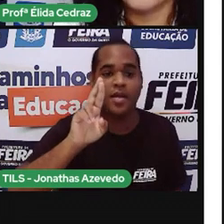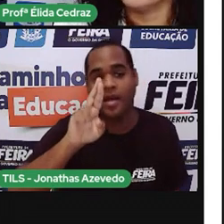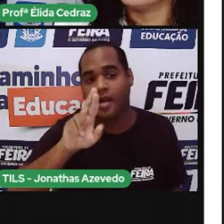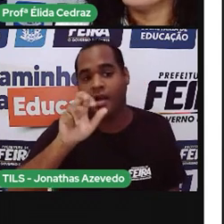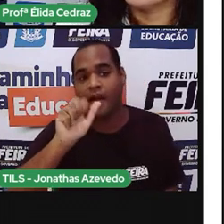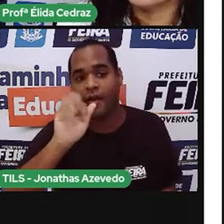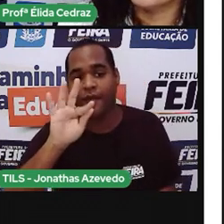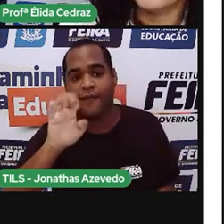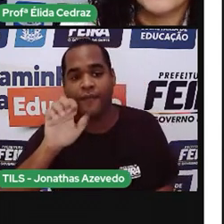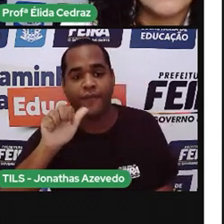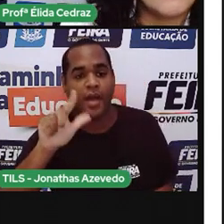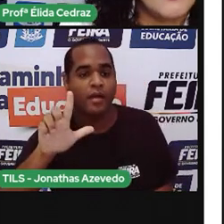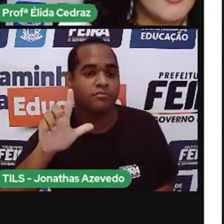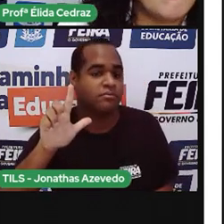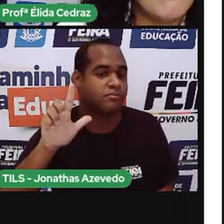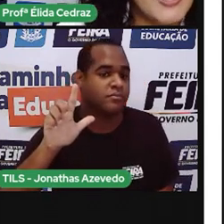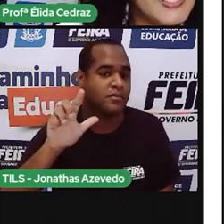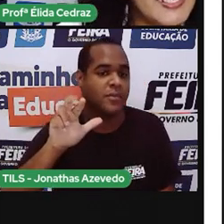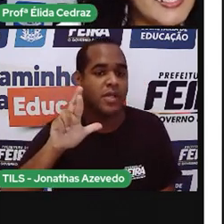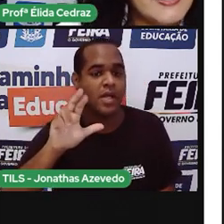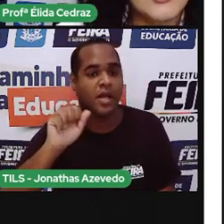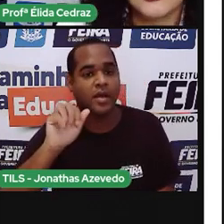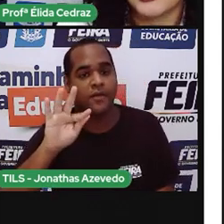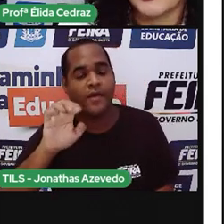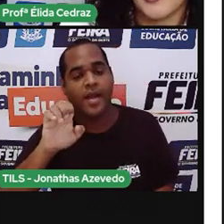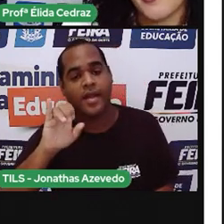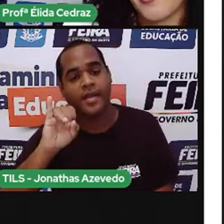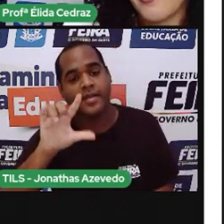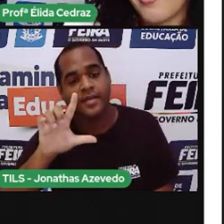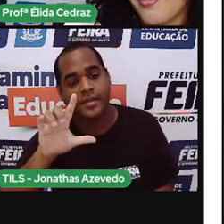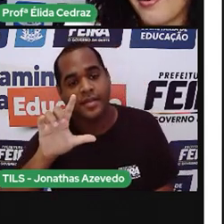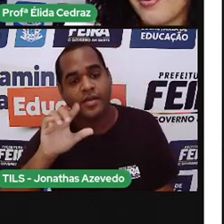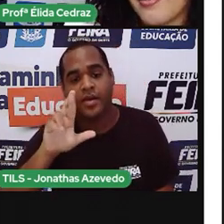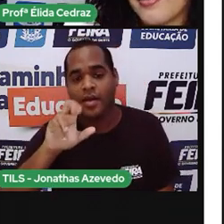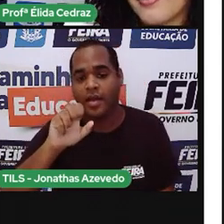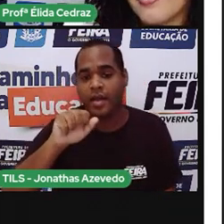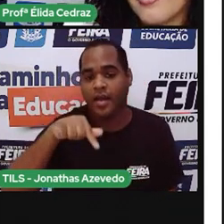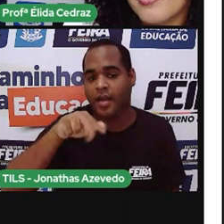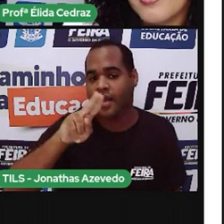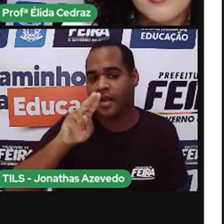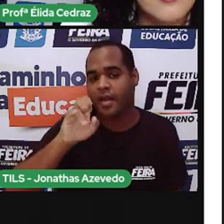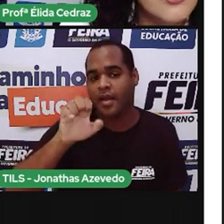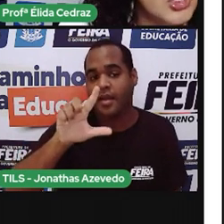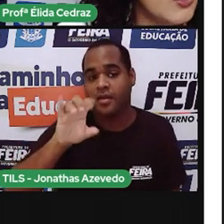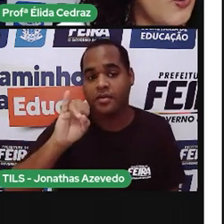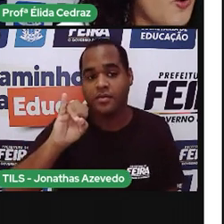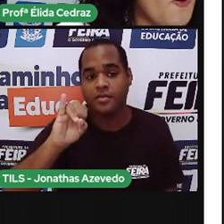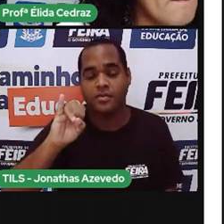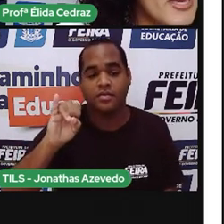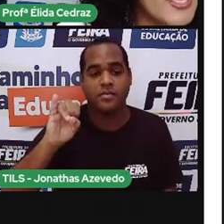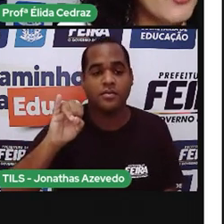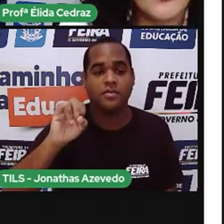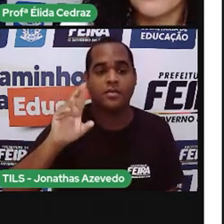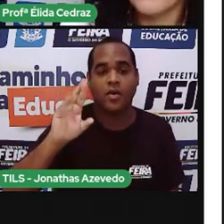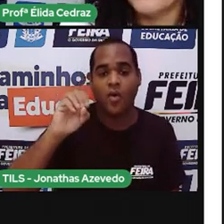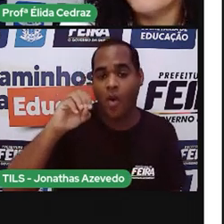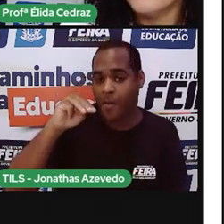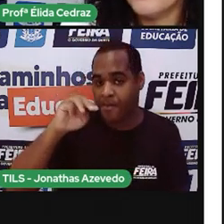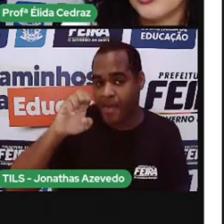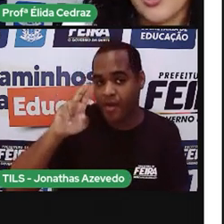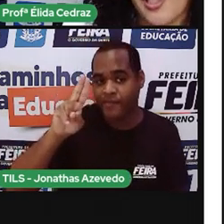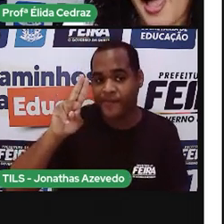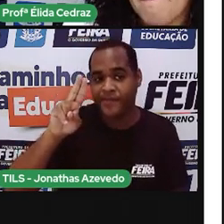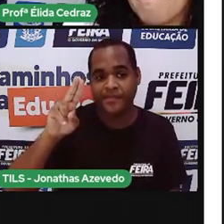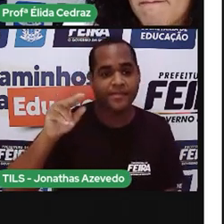Rafael de rafaelly rafaelly de Romeo